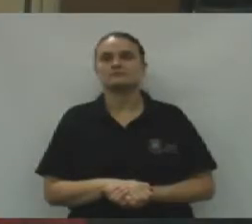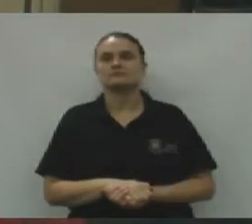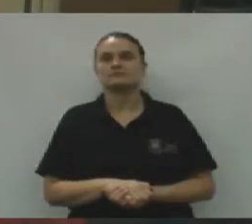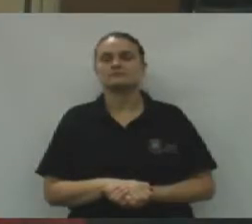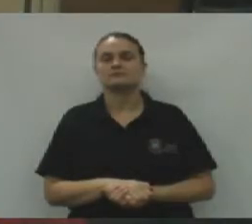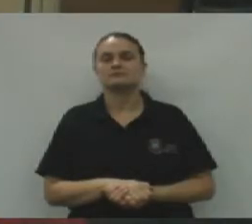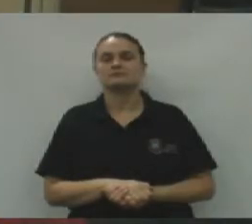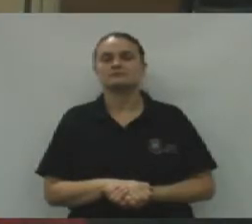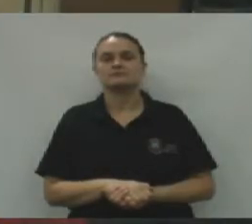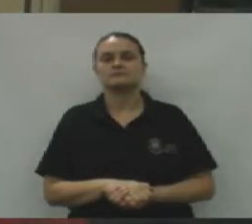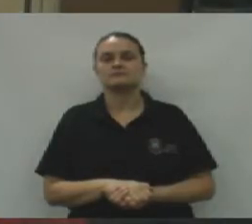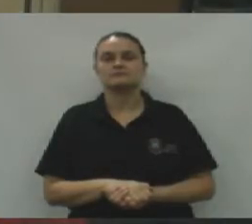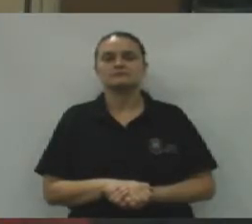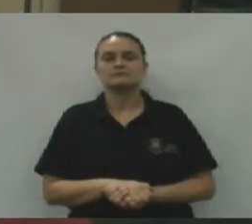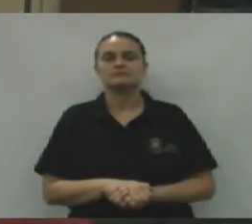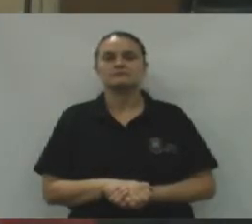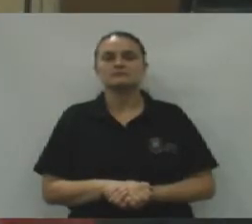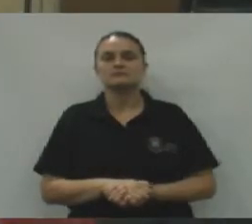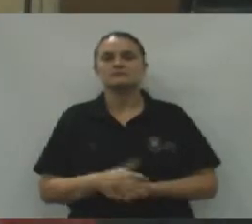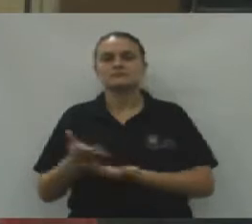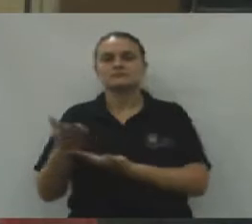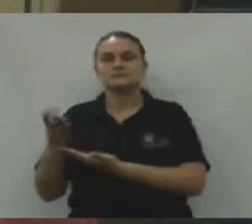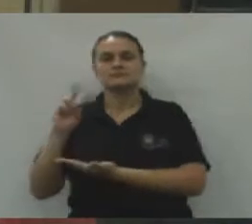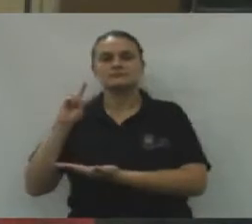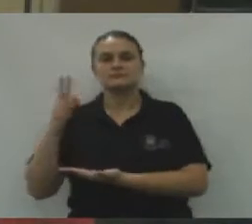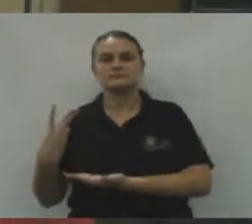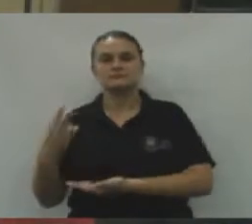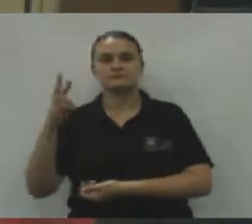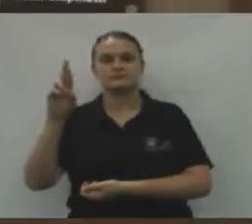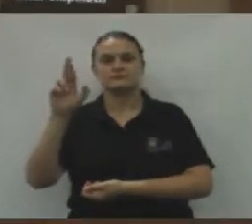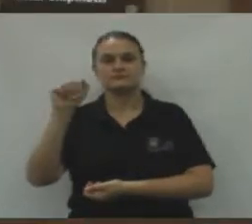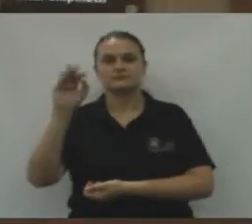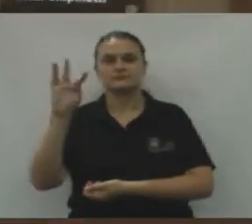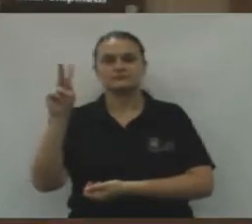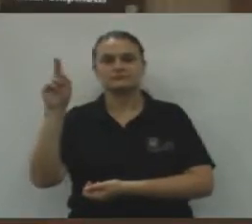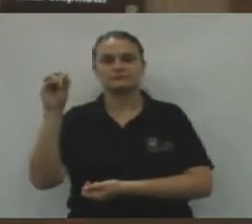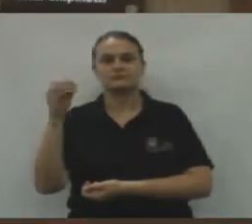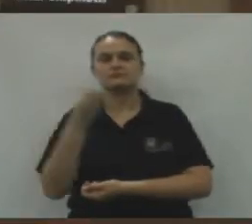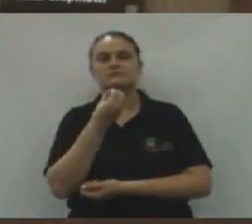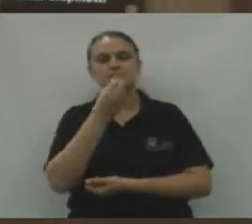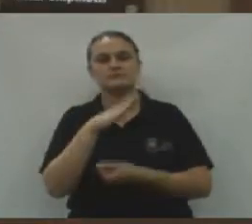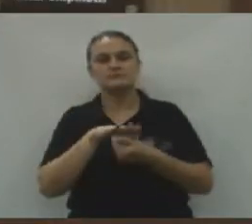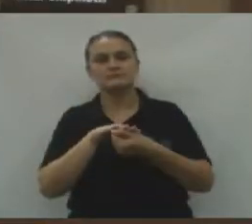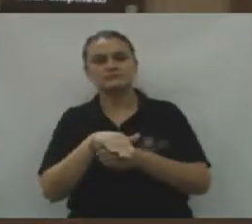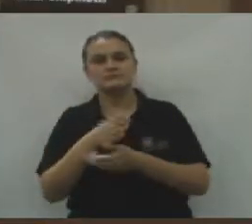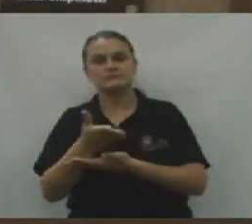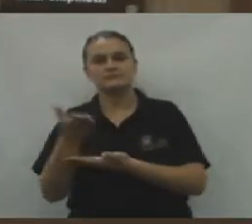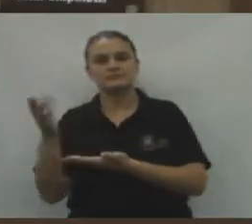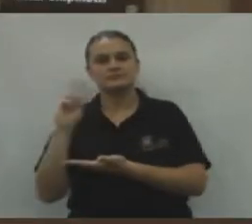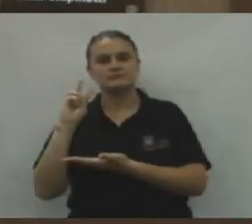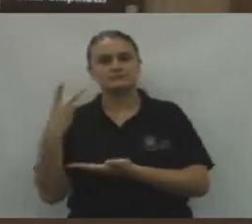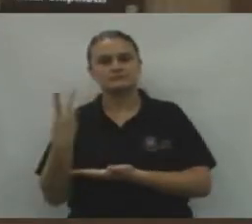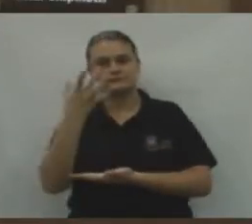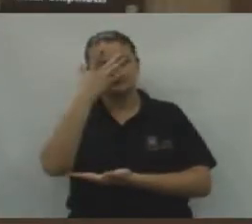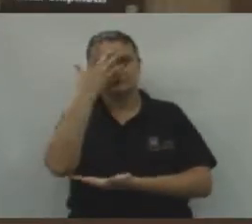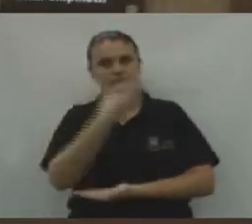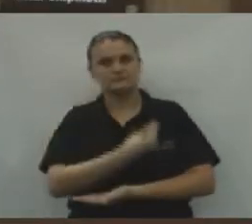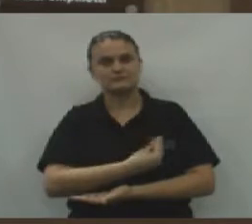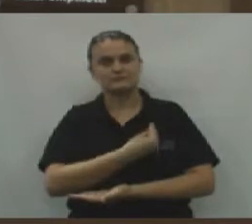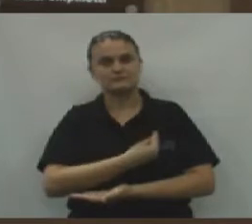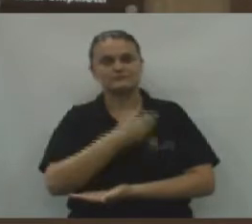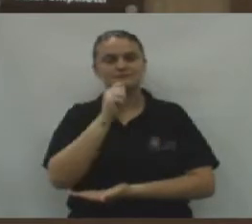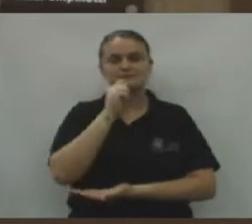Continua livre a palavra, vereador Rático. Boa noite a todos os vereadores, aos munícipes presentes,